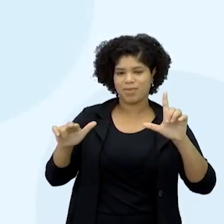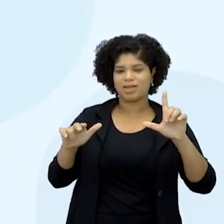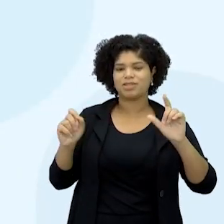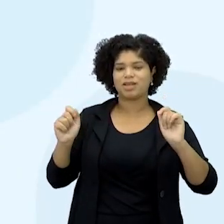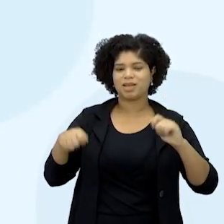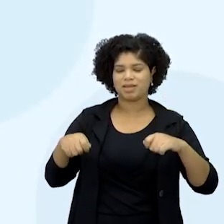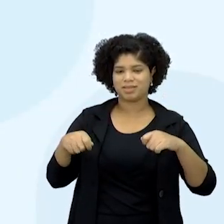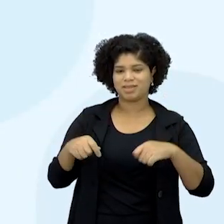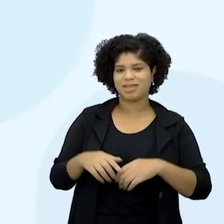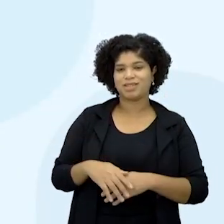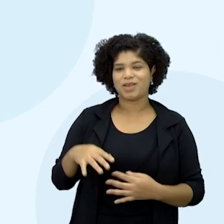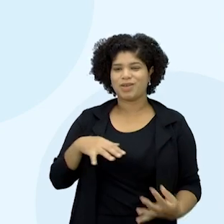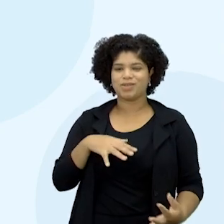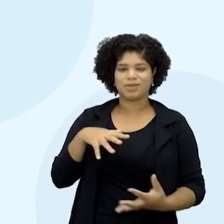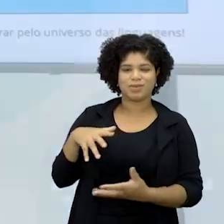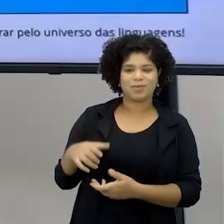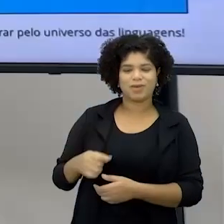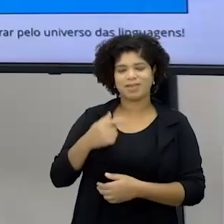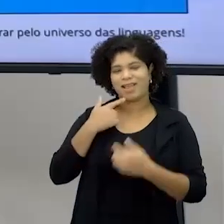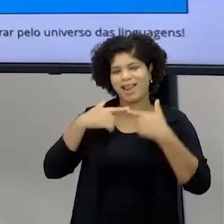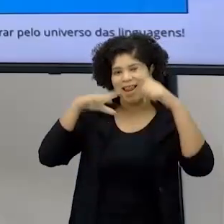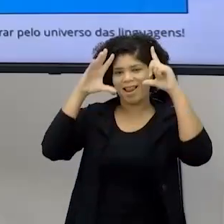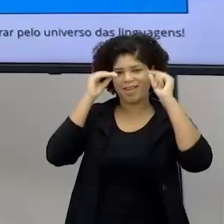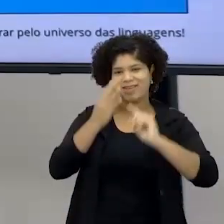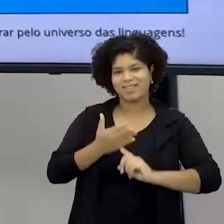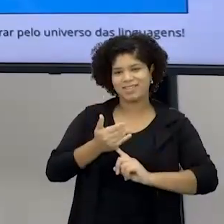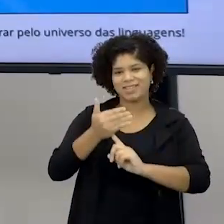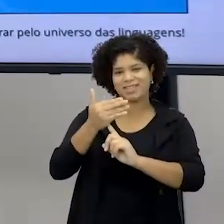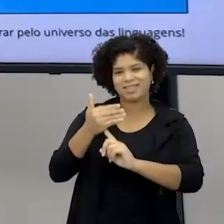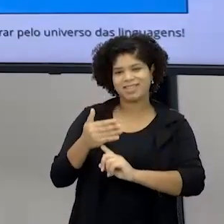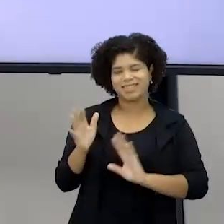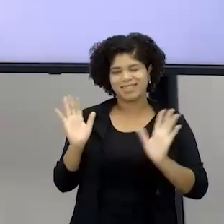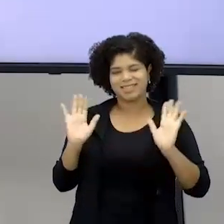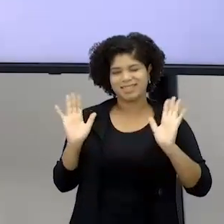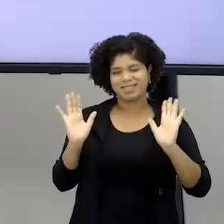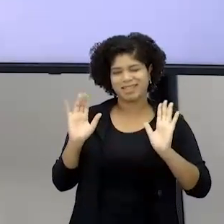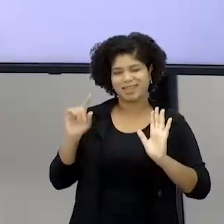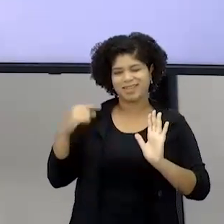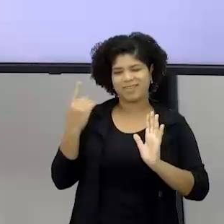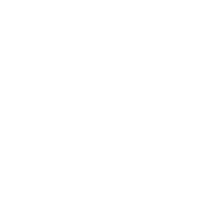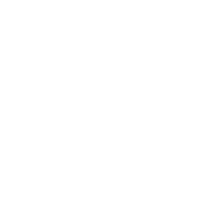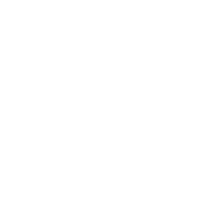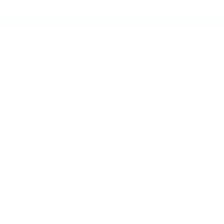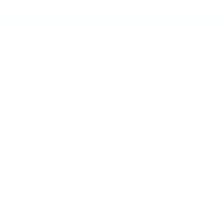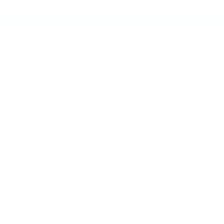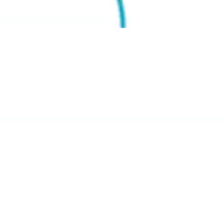tá na mídia, tá no mundo, linguagens e suas tecnologias, até a próxima aula.